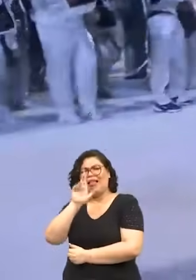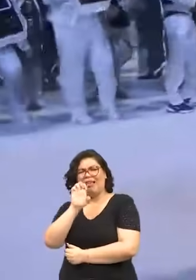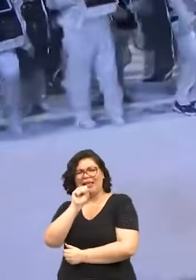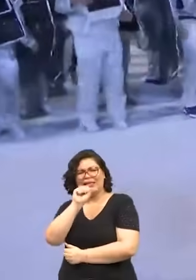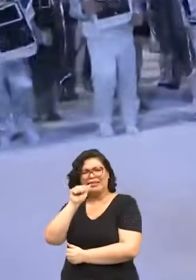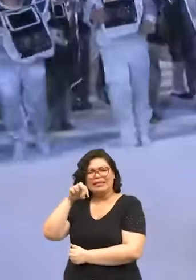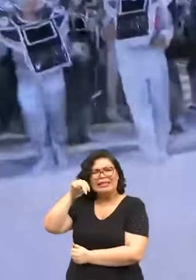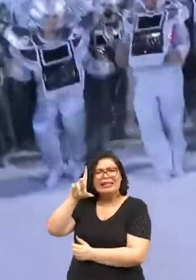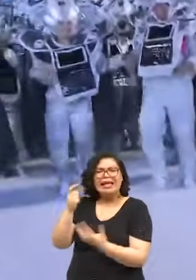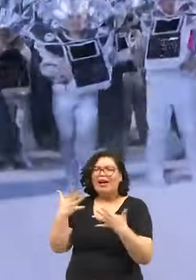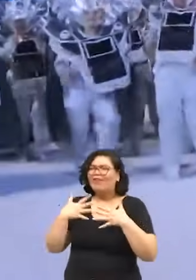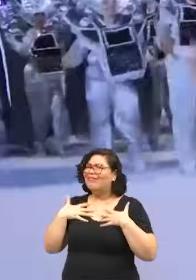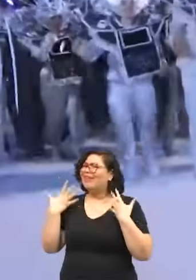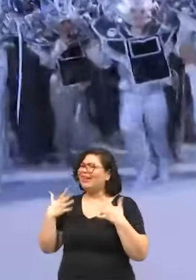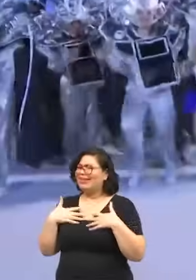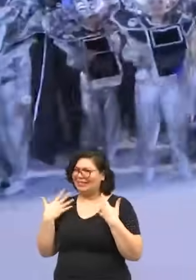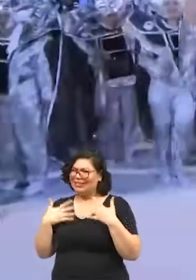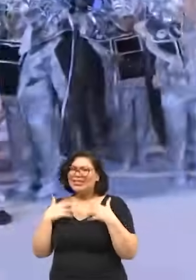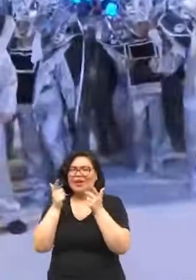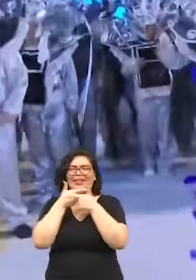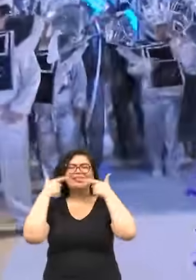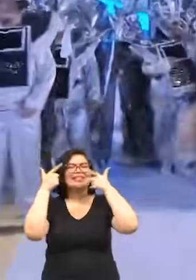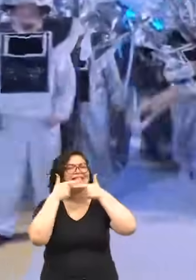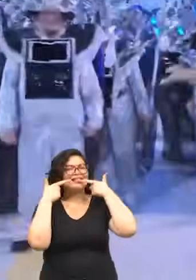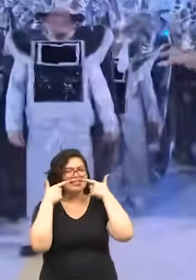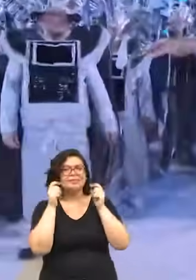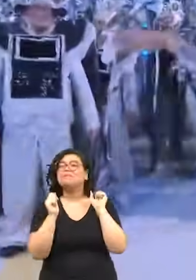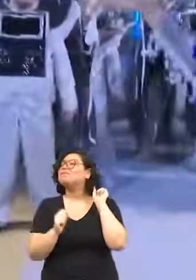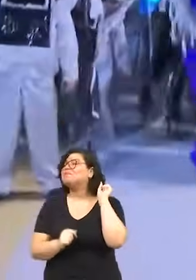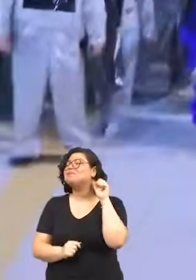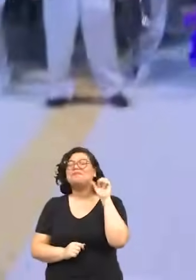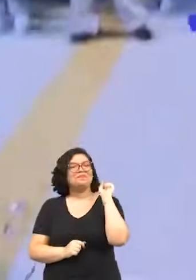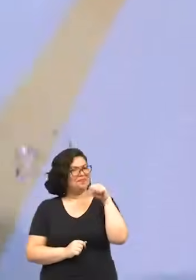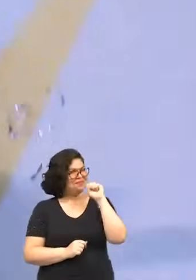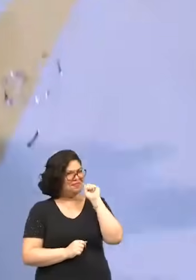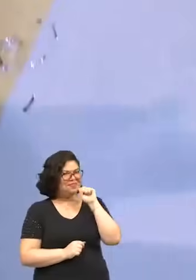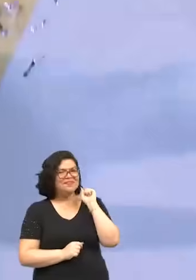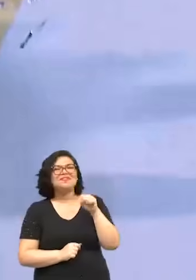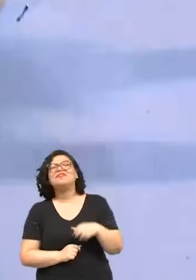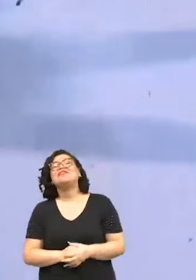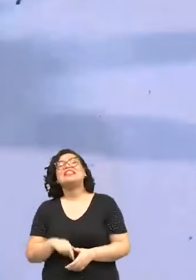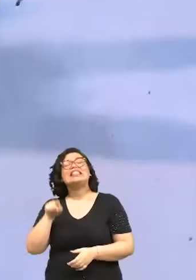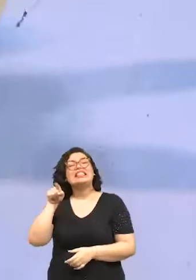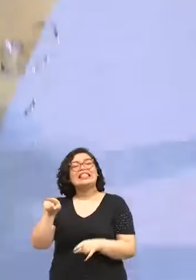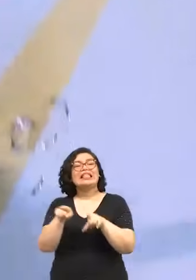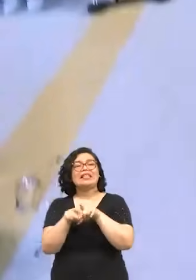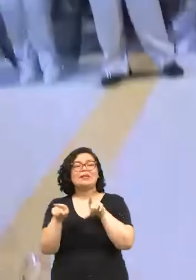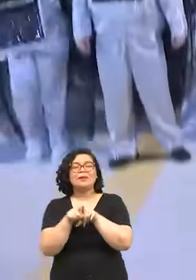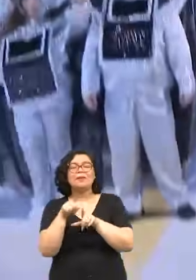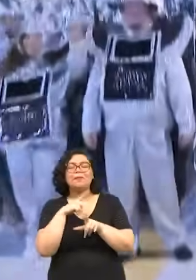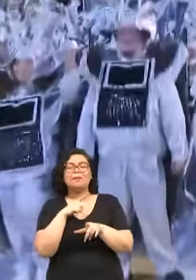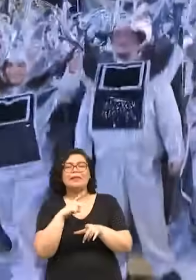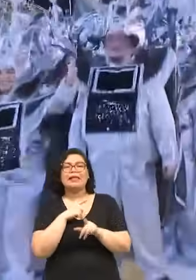né? Demais, demais. Foram... Ela... Aqui temos também a nossa...